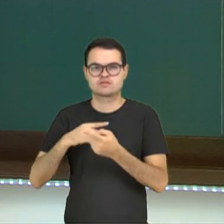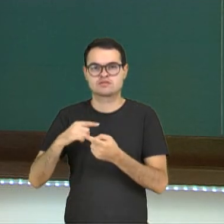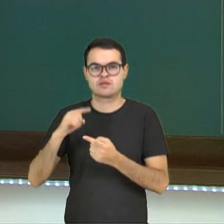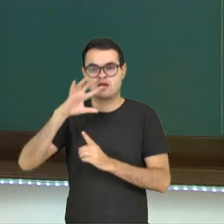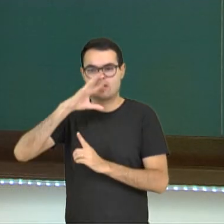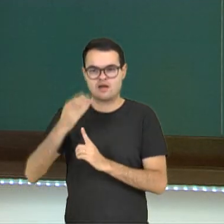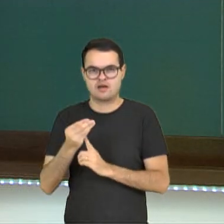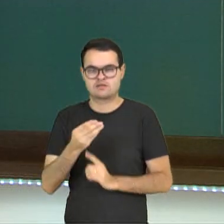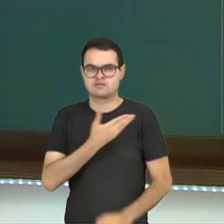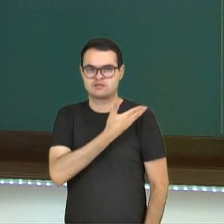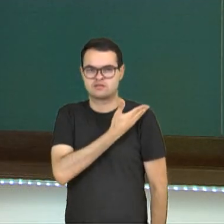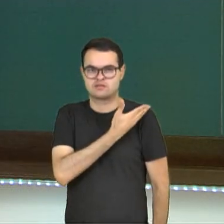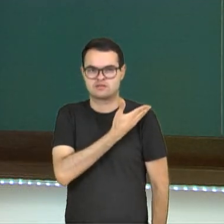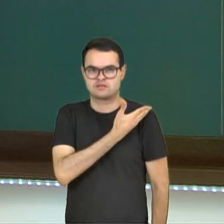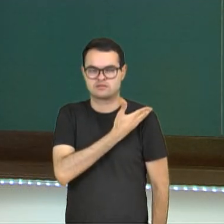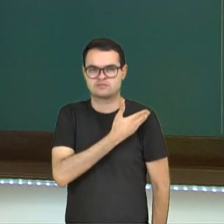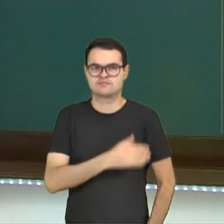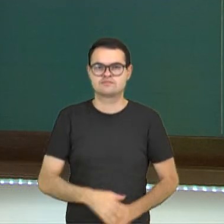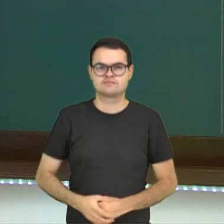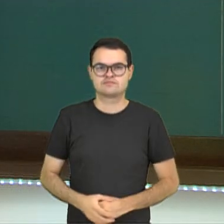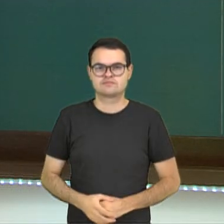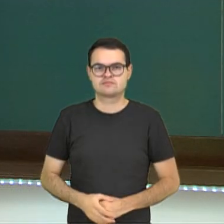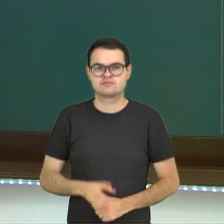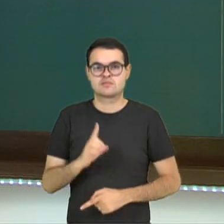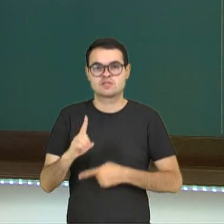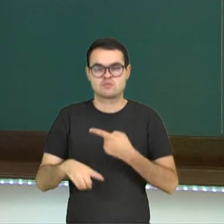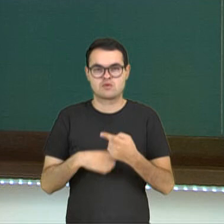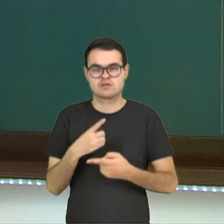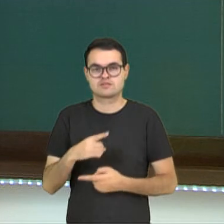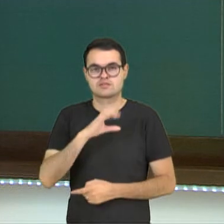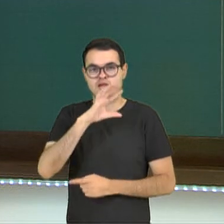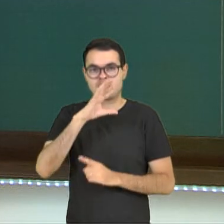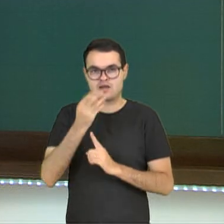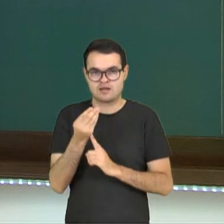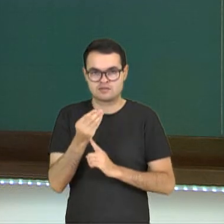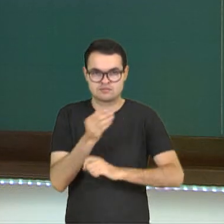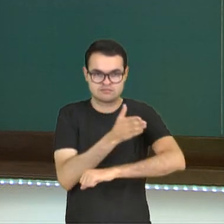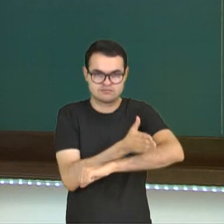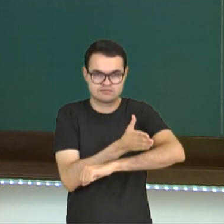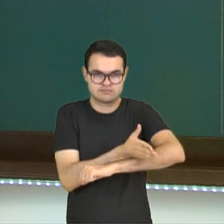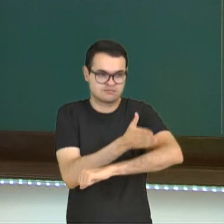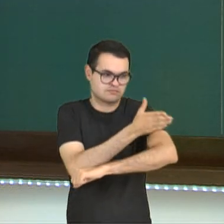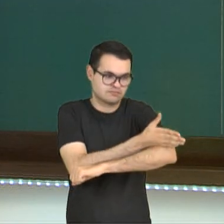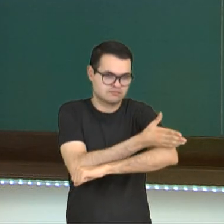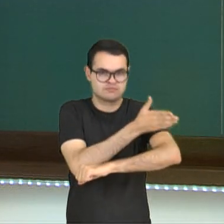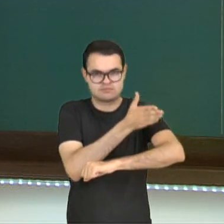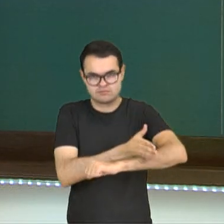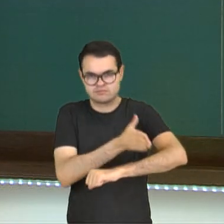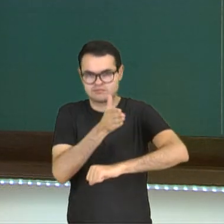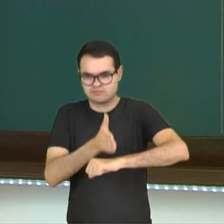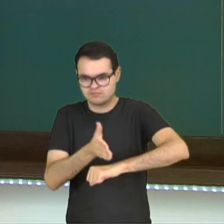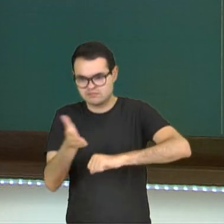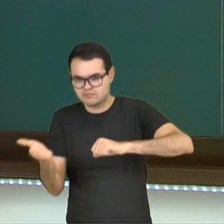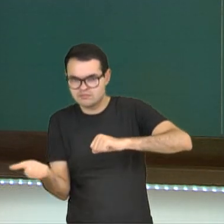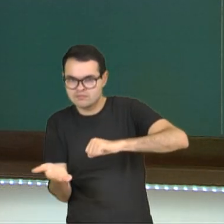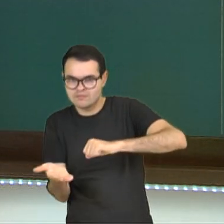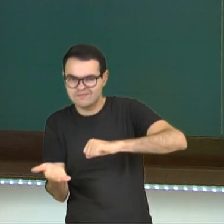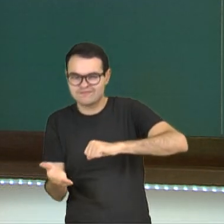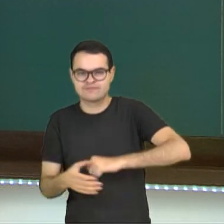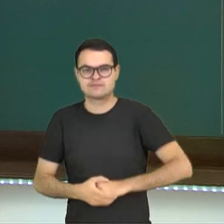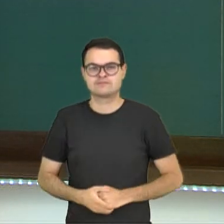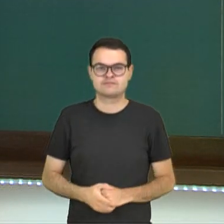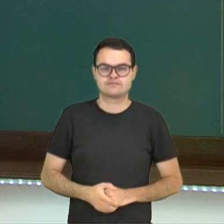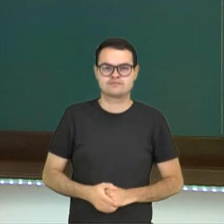antiguidade, e a gente tem a arte na Idade Média. Essas são as artes dentro da primeira fase da história. Então, por